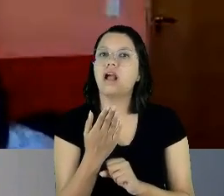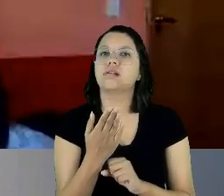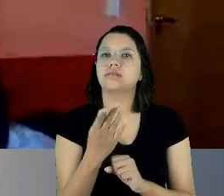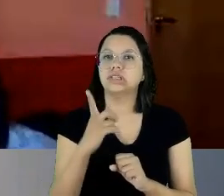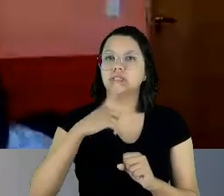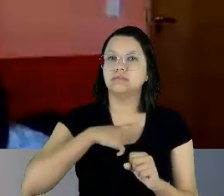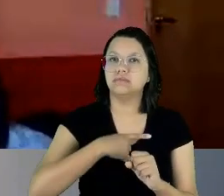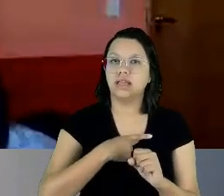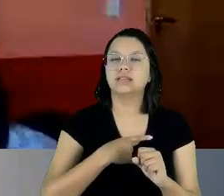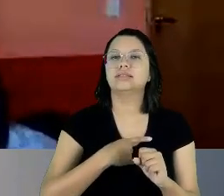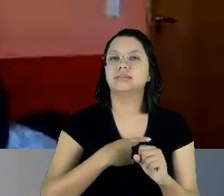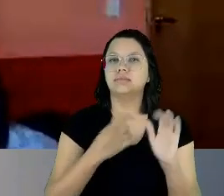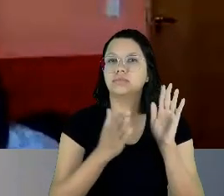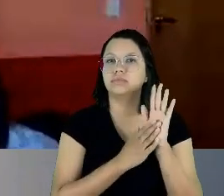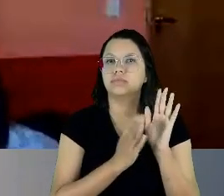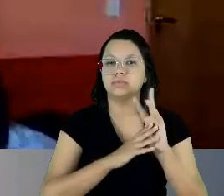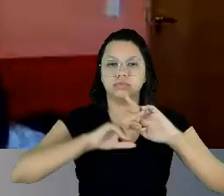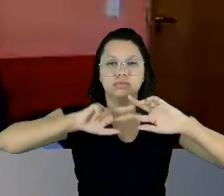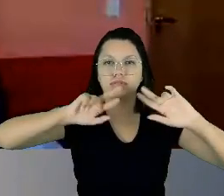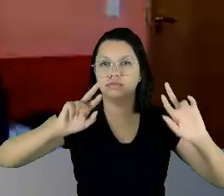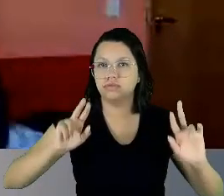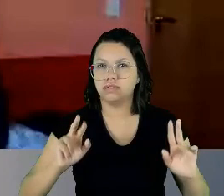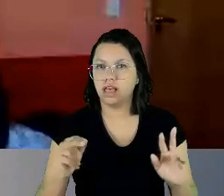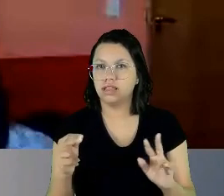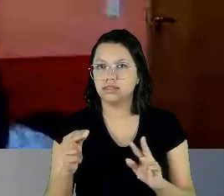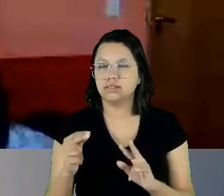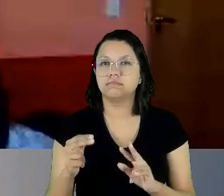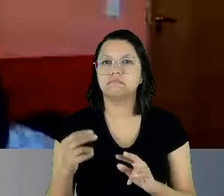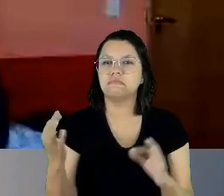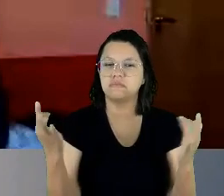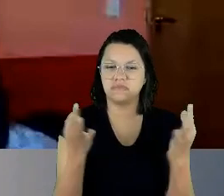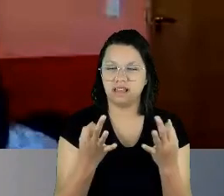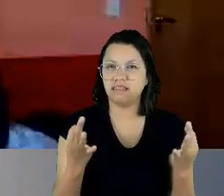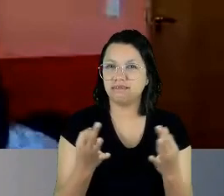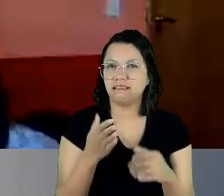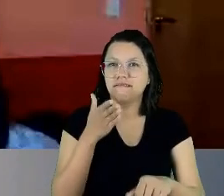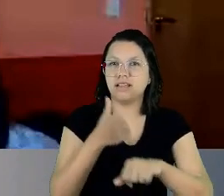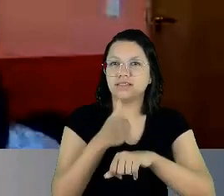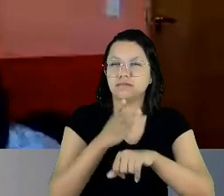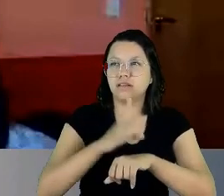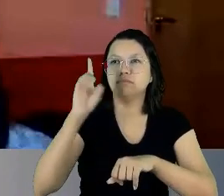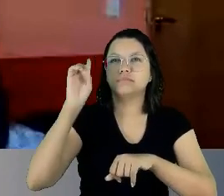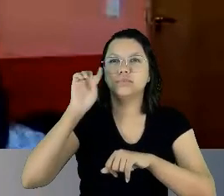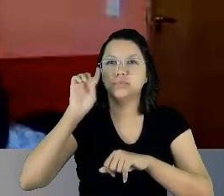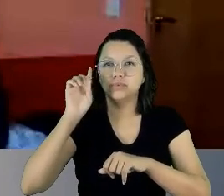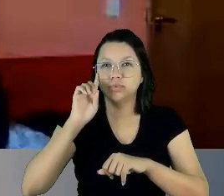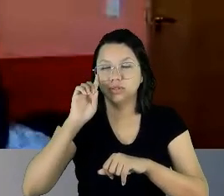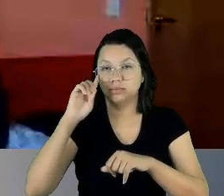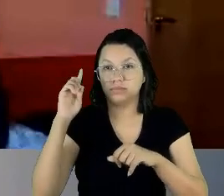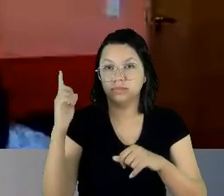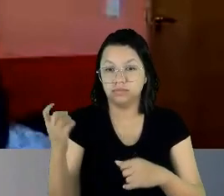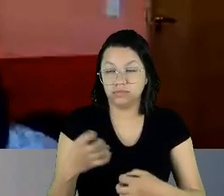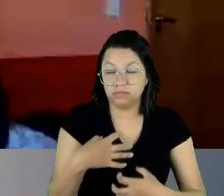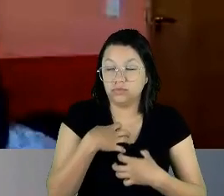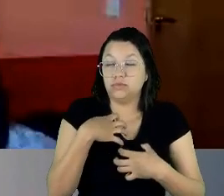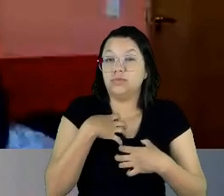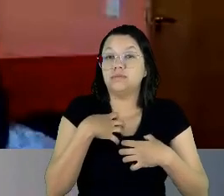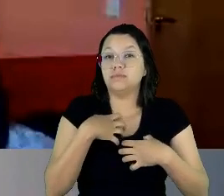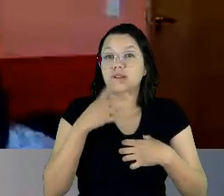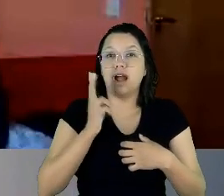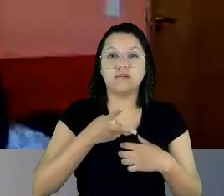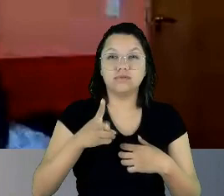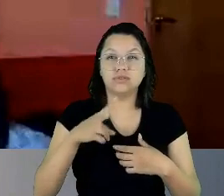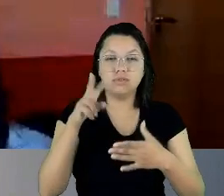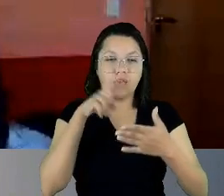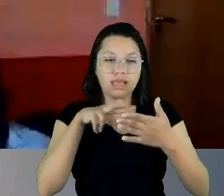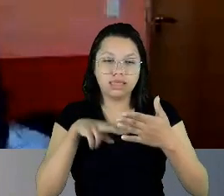tão diversificadas, mas está sendo fantástico participar dessa jornada dia após dia. Inclusive, despertou em mim o desejo de continuar lendo